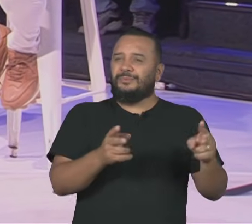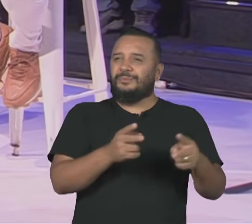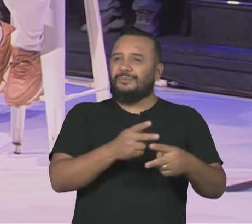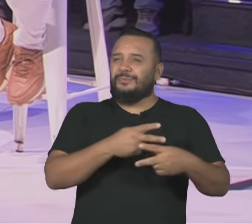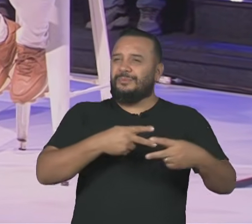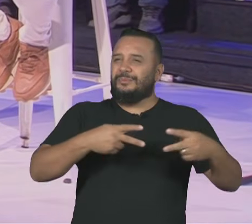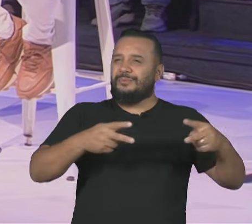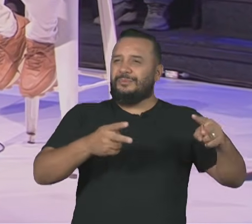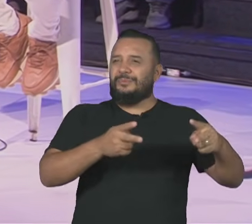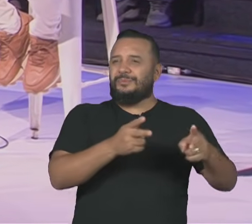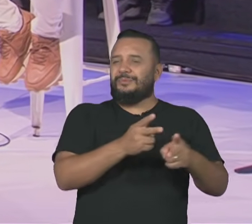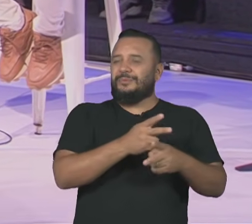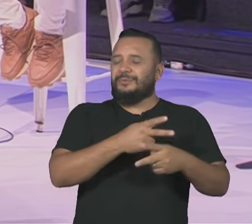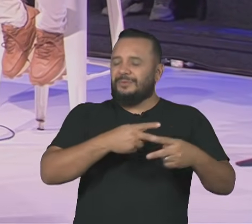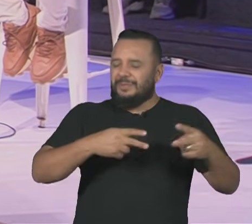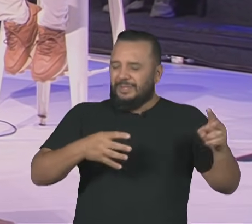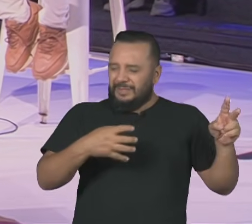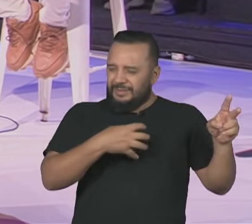tudo que se